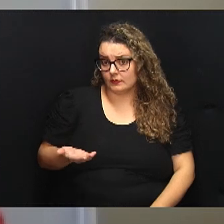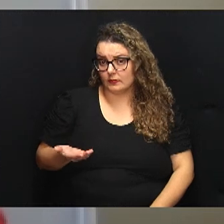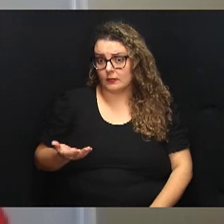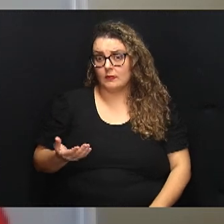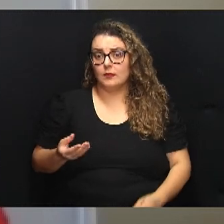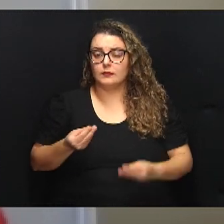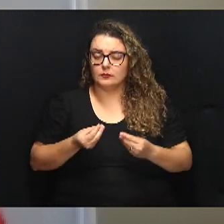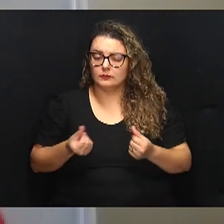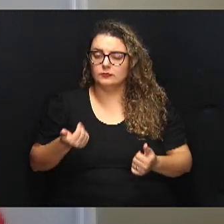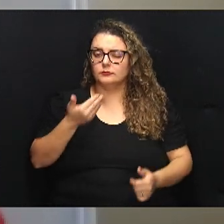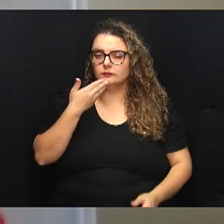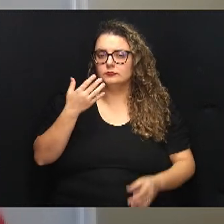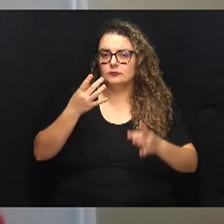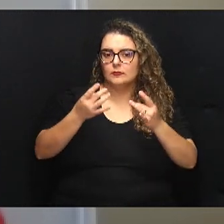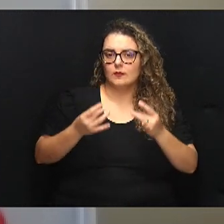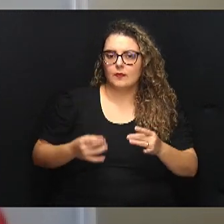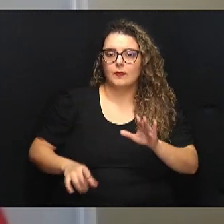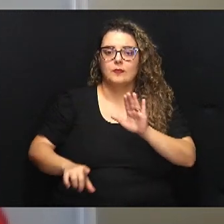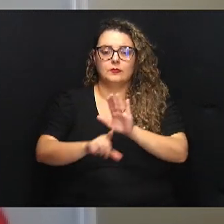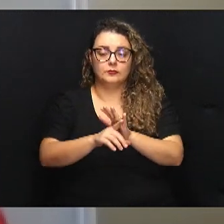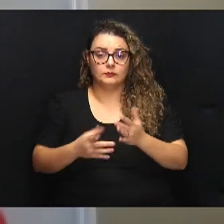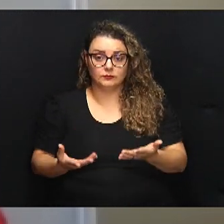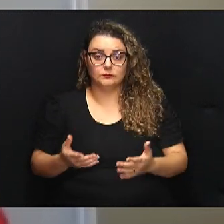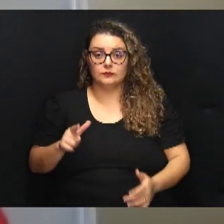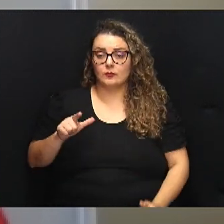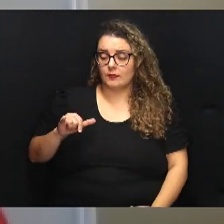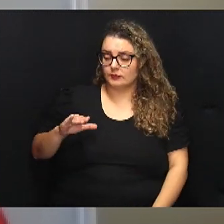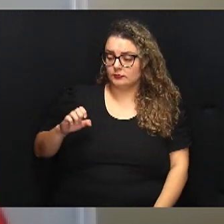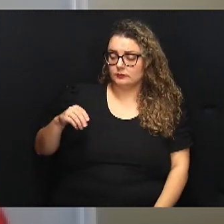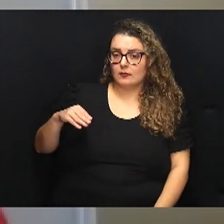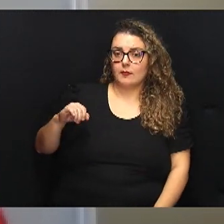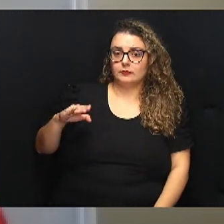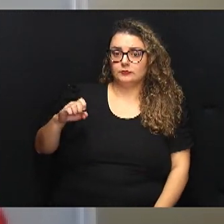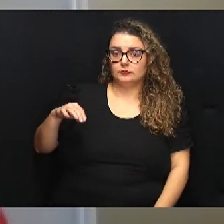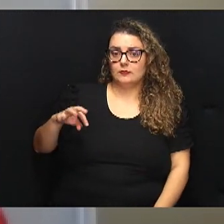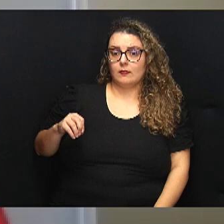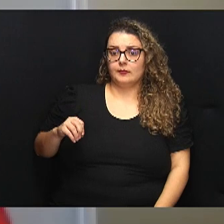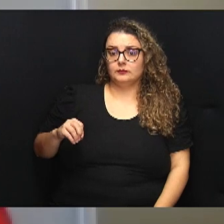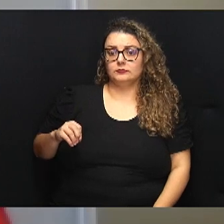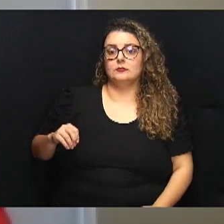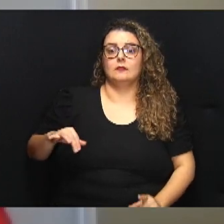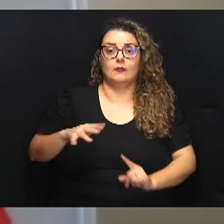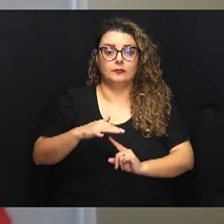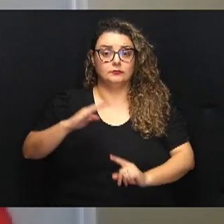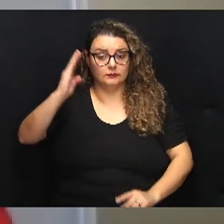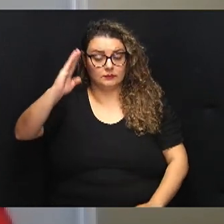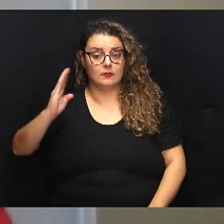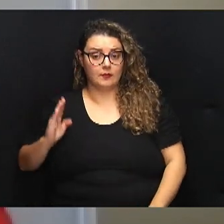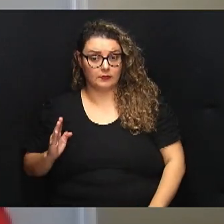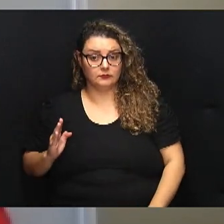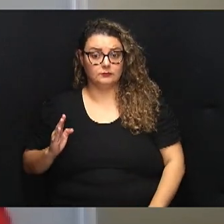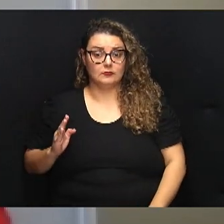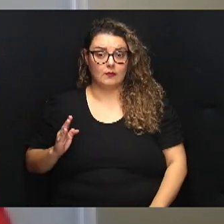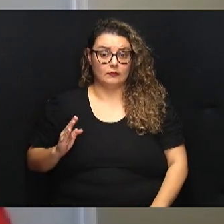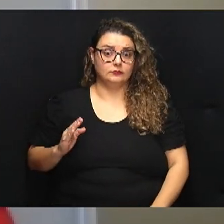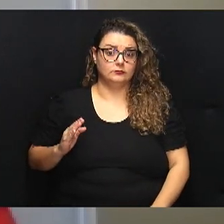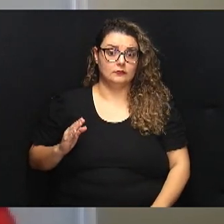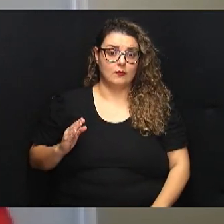aperfeiçoar a legislação sobre licenciamento ambiental no Brasil, que era um